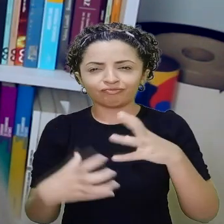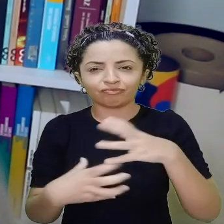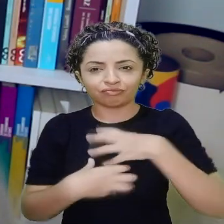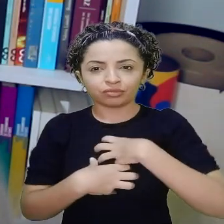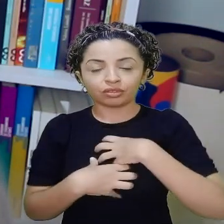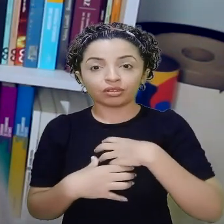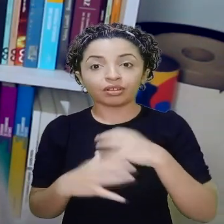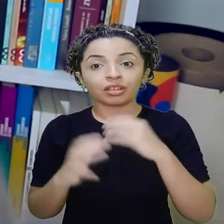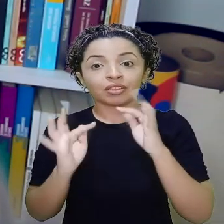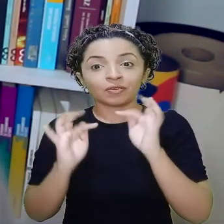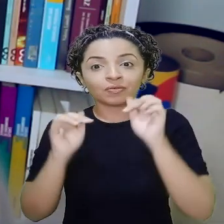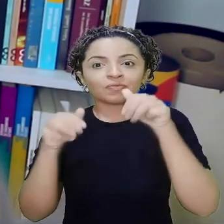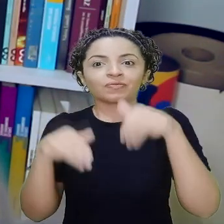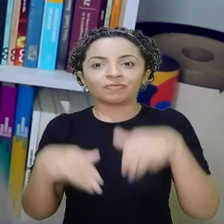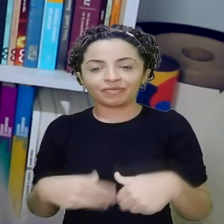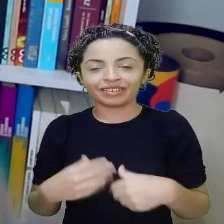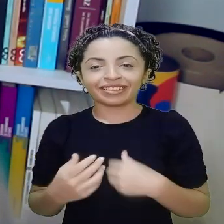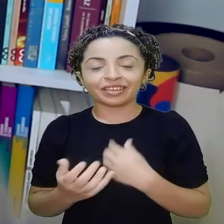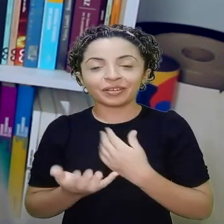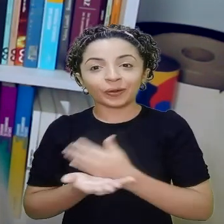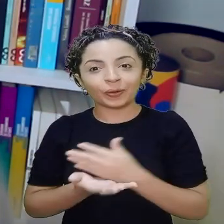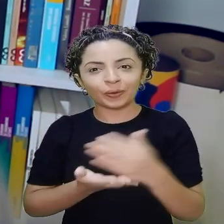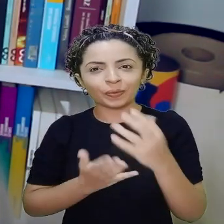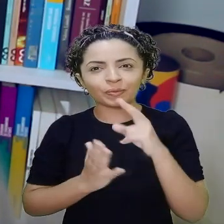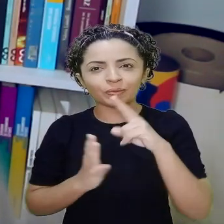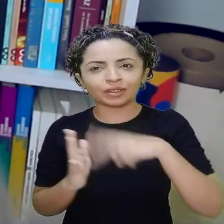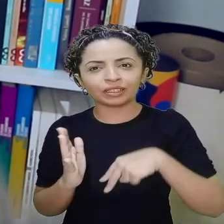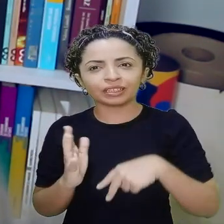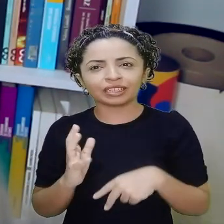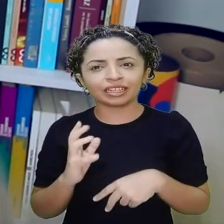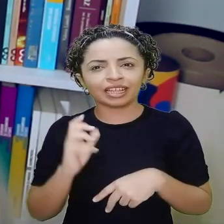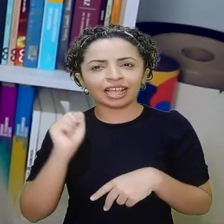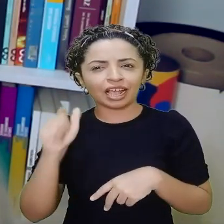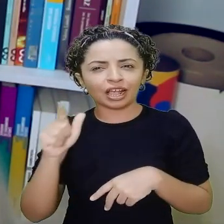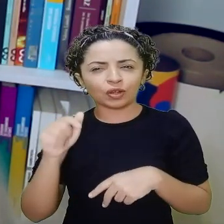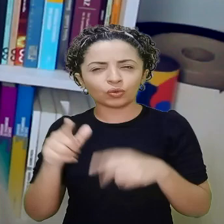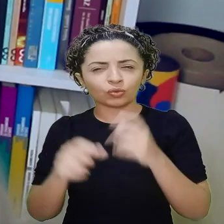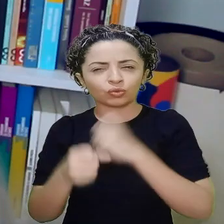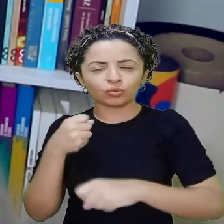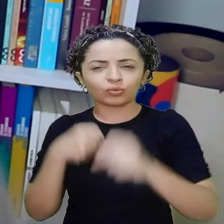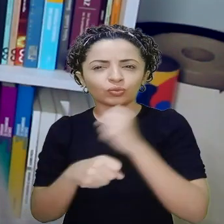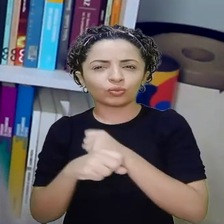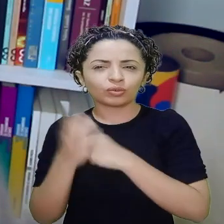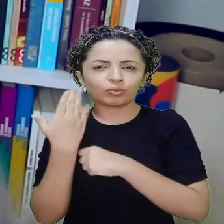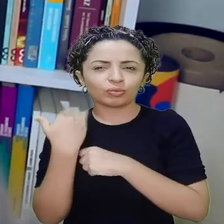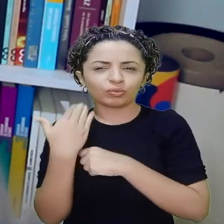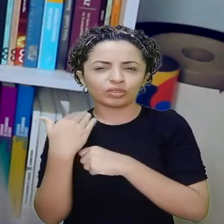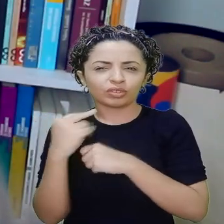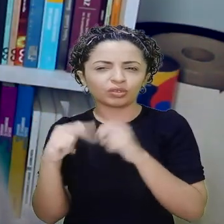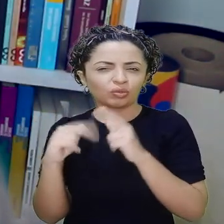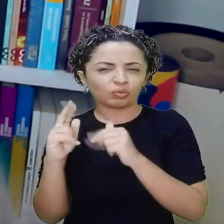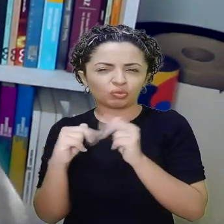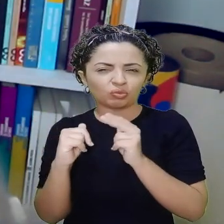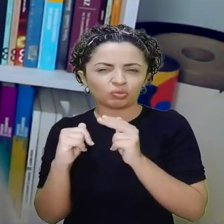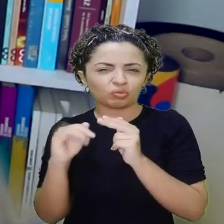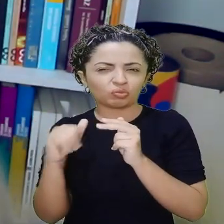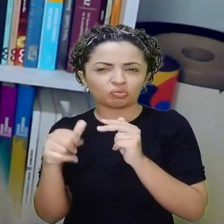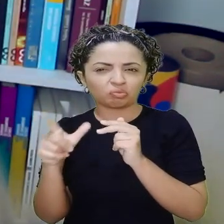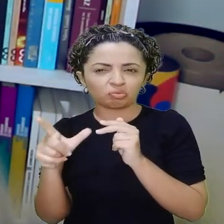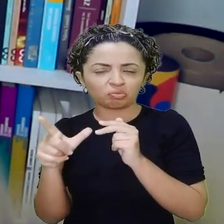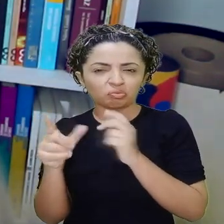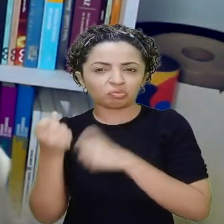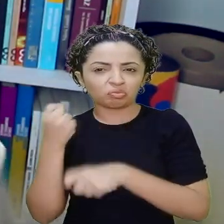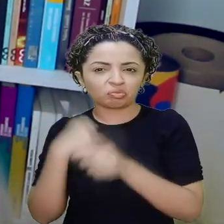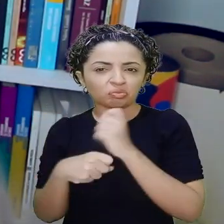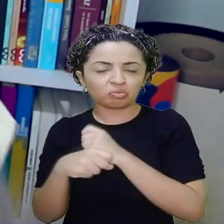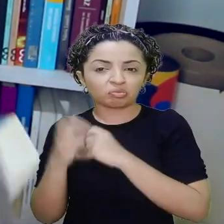para mim concluir a história que eu comecei a ler em agosto do ano passado, eu acho, junho, algo assim, julho do